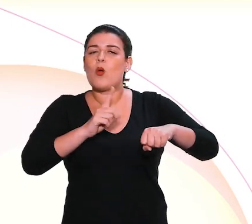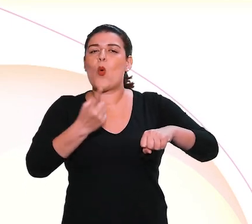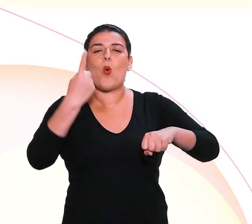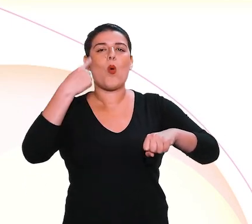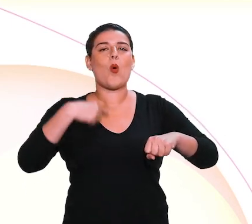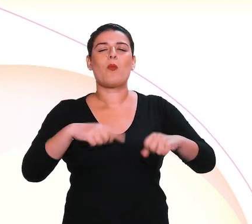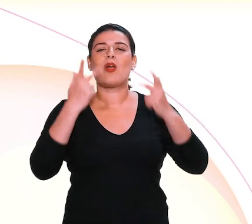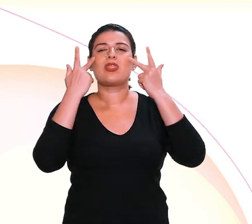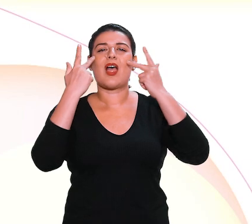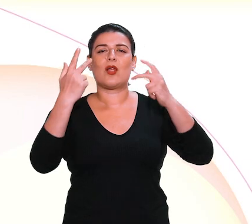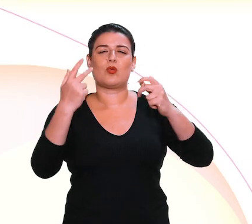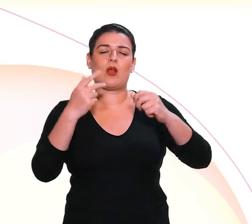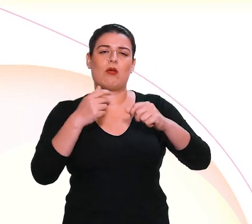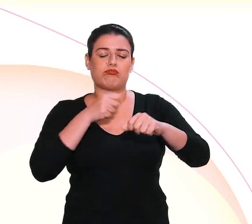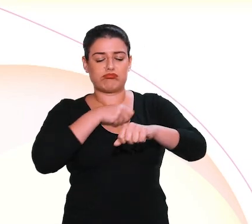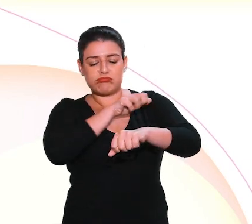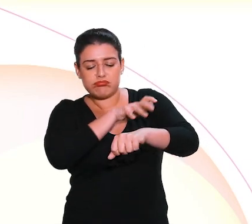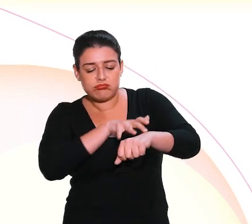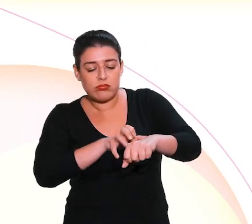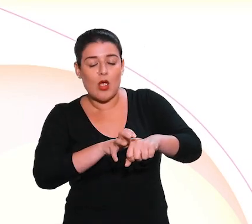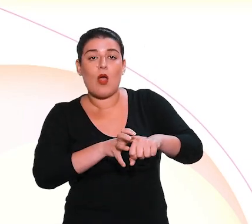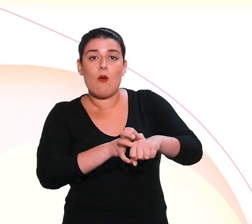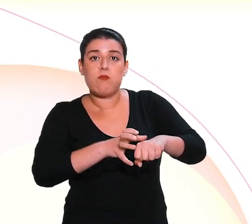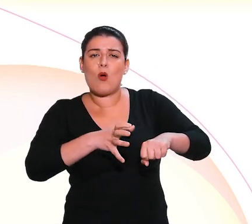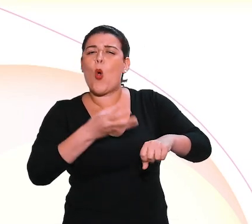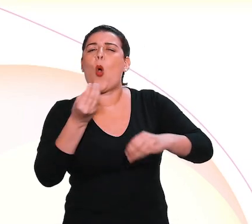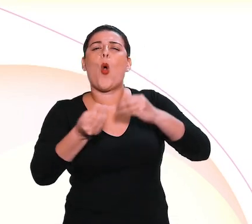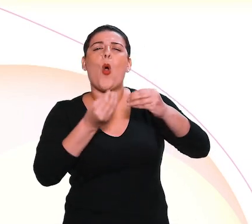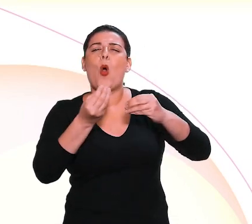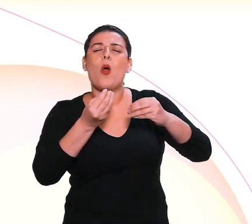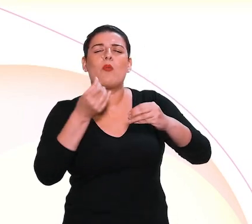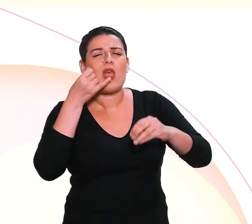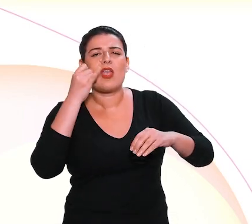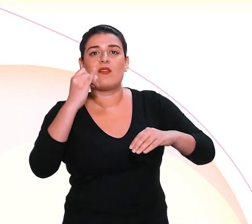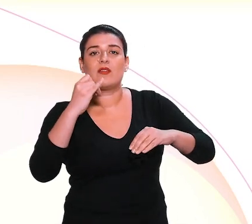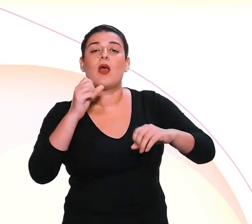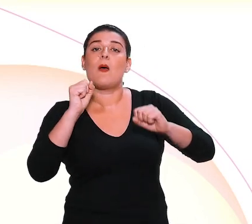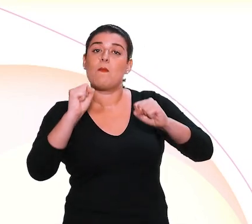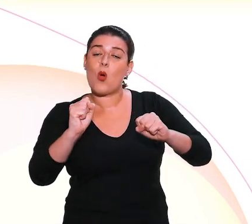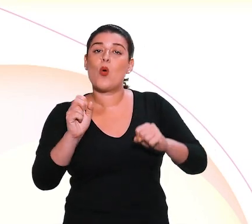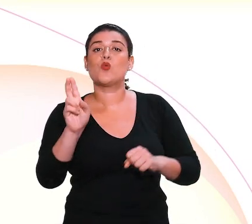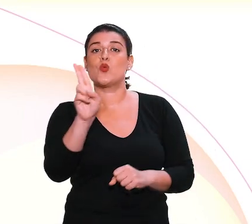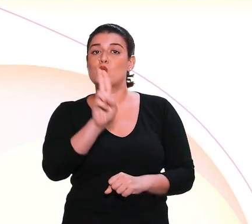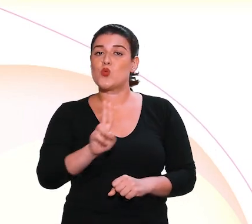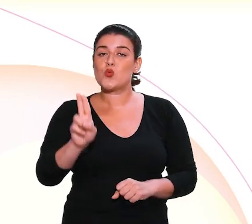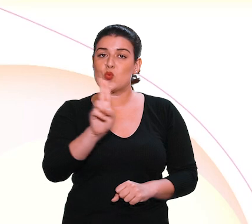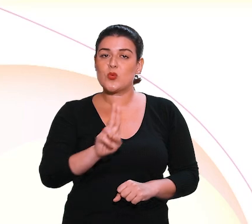do corpo, mas ele pode ser diminuído, por exemplo, com uma